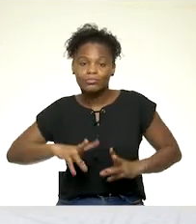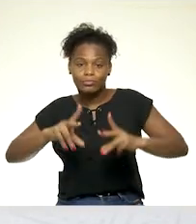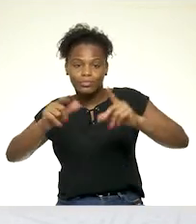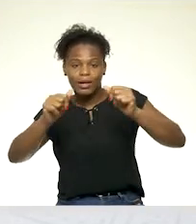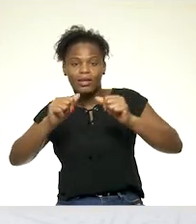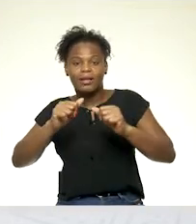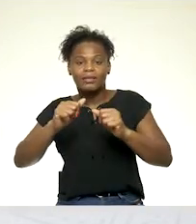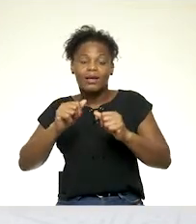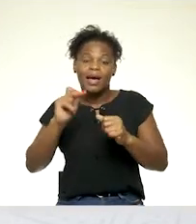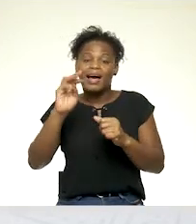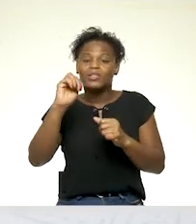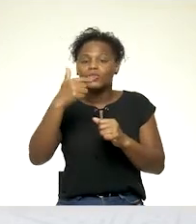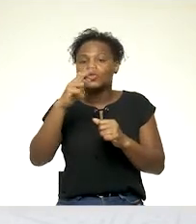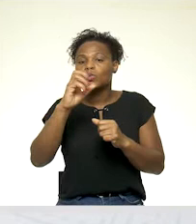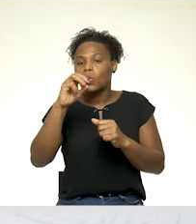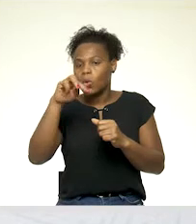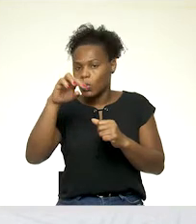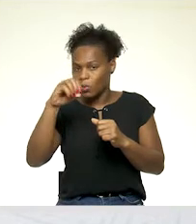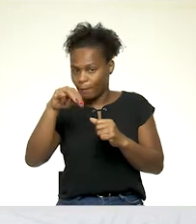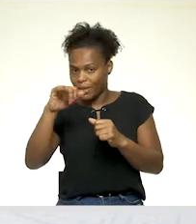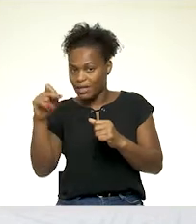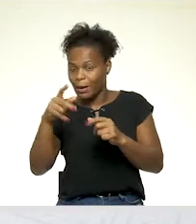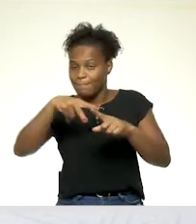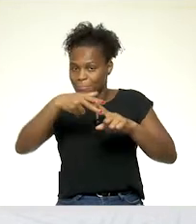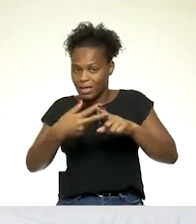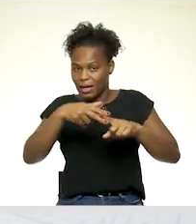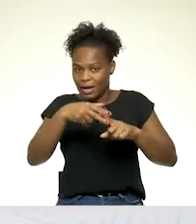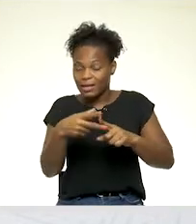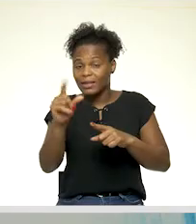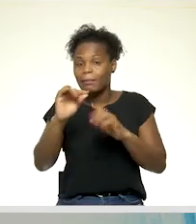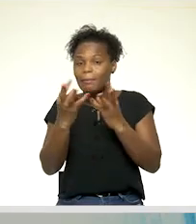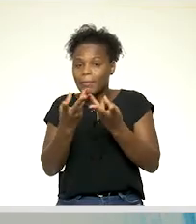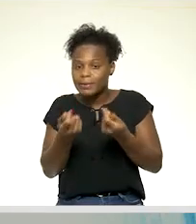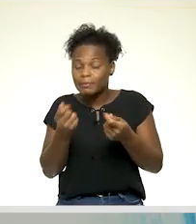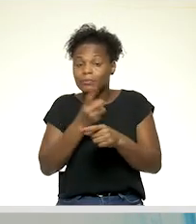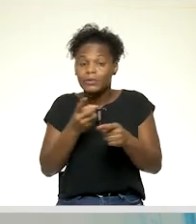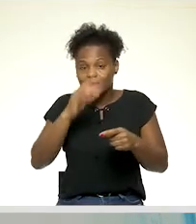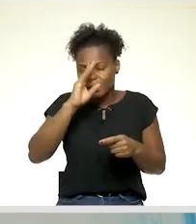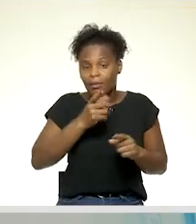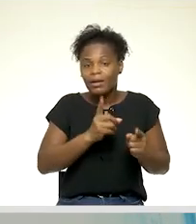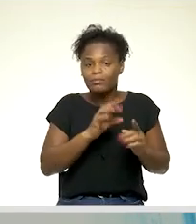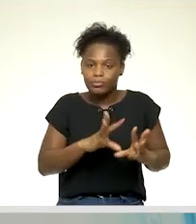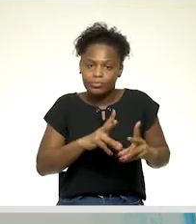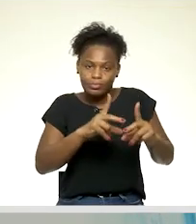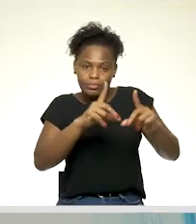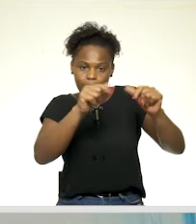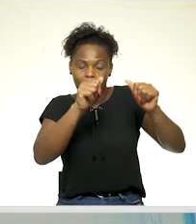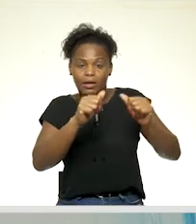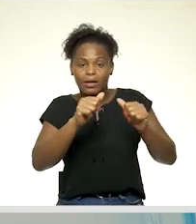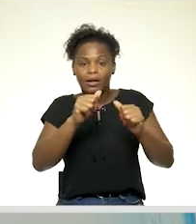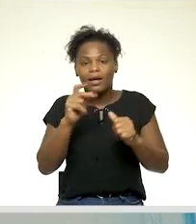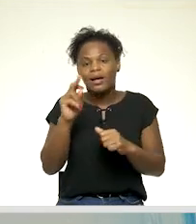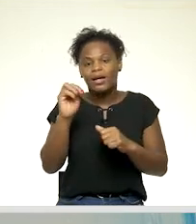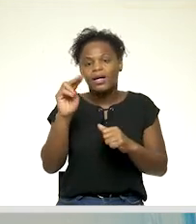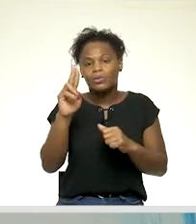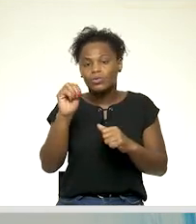da astronomia, da mecânica e da matemática. Tendo em conta que desenvolveu-se a